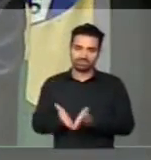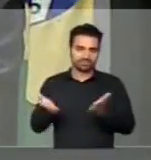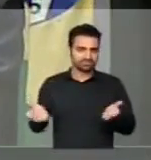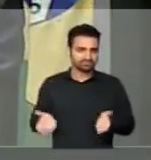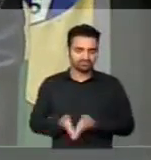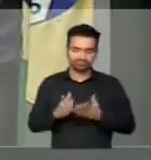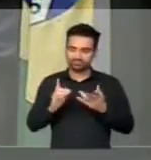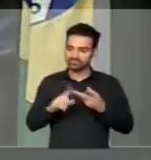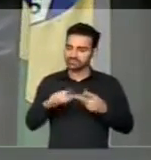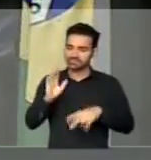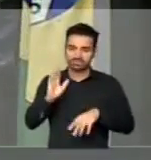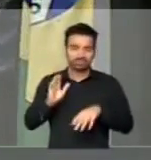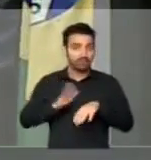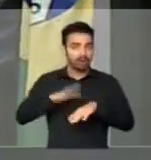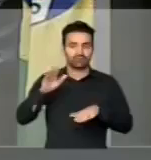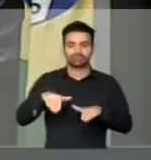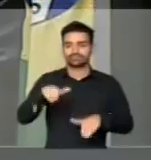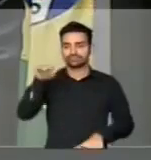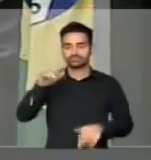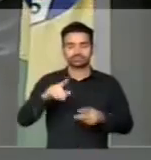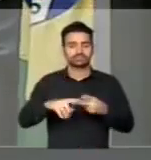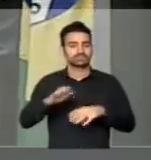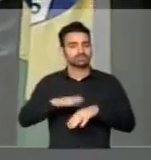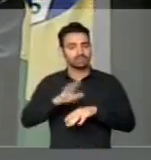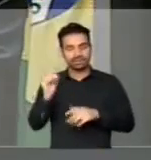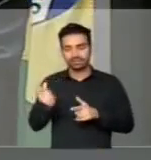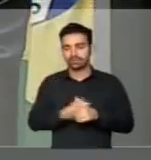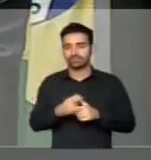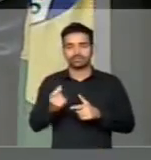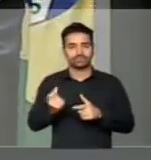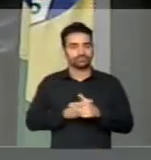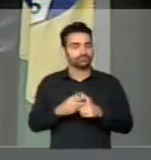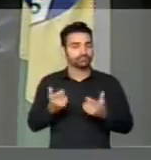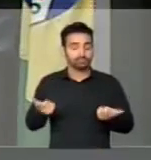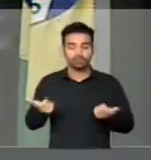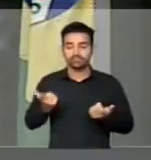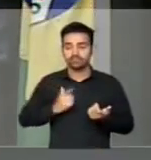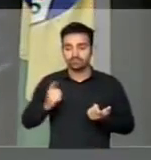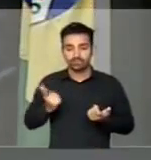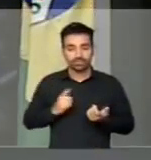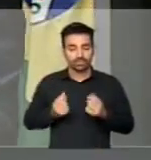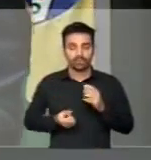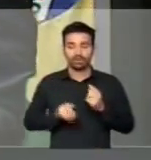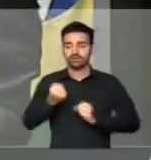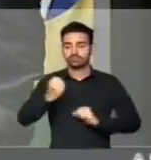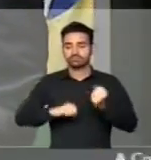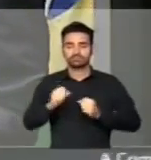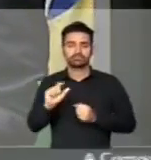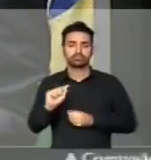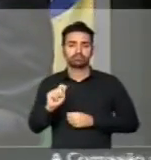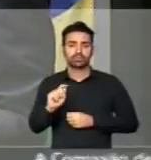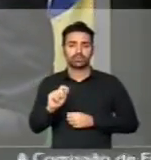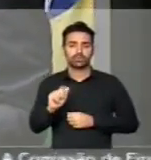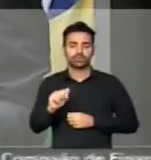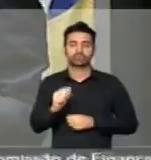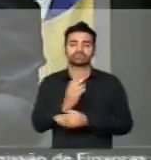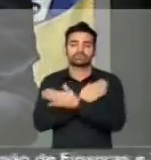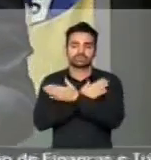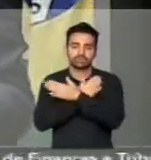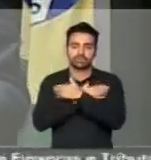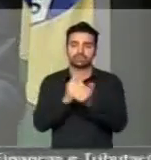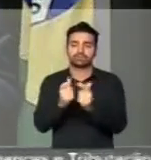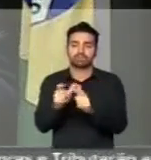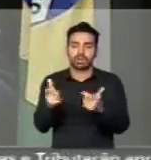mais desigual, mais endividado, que produz cada vez menos e desemprega cada vez mais.